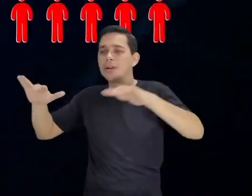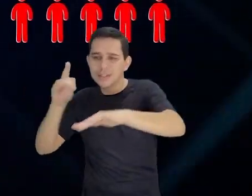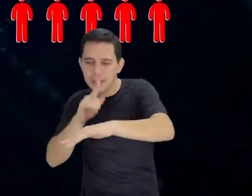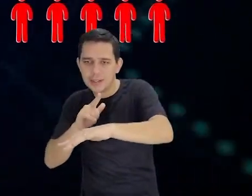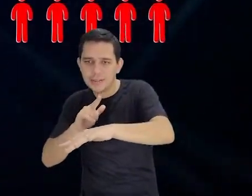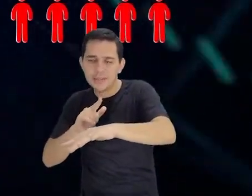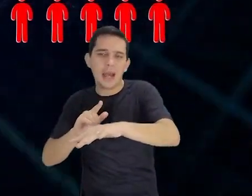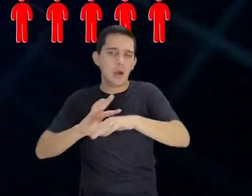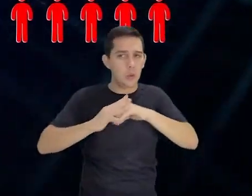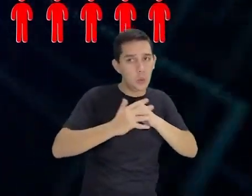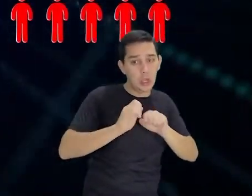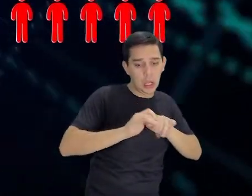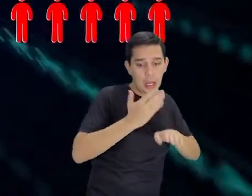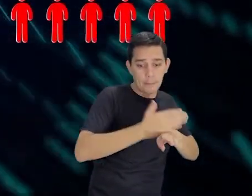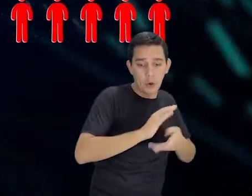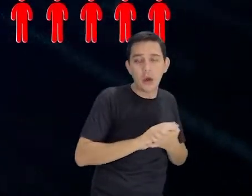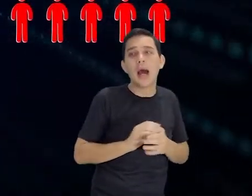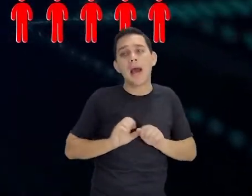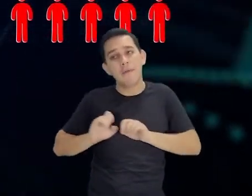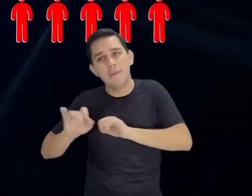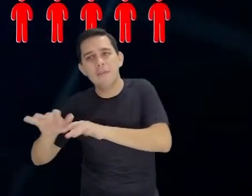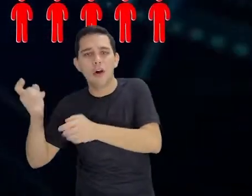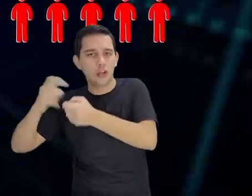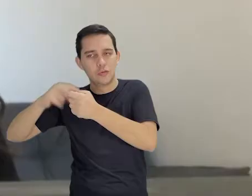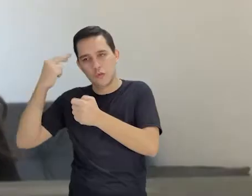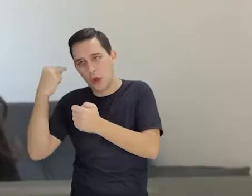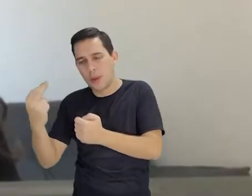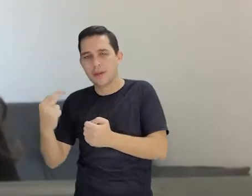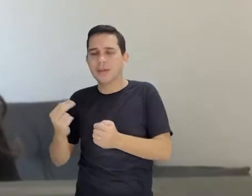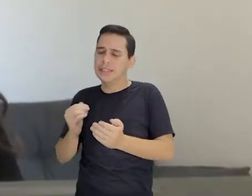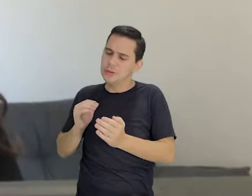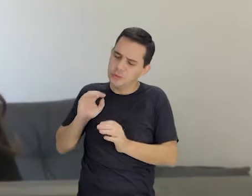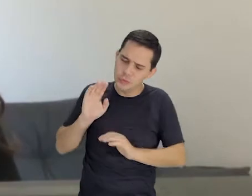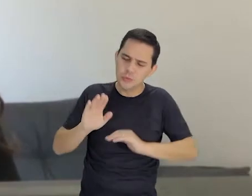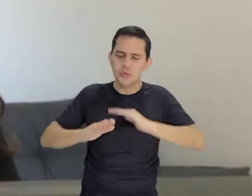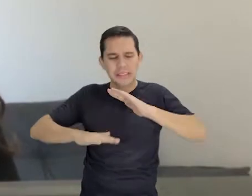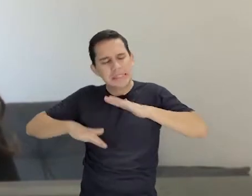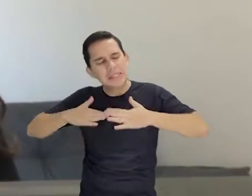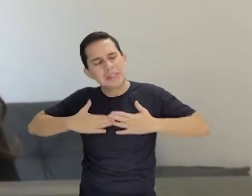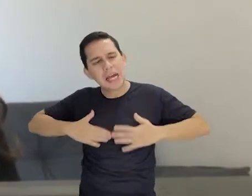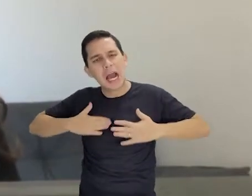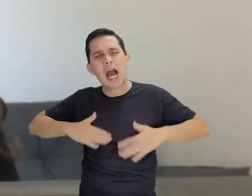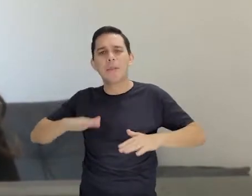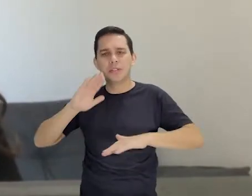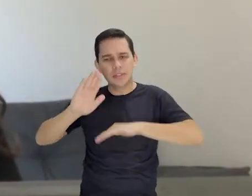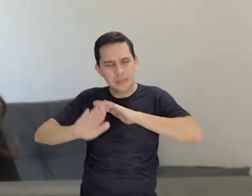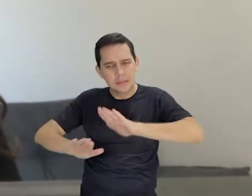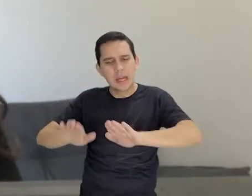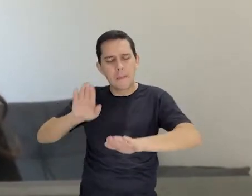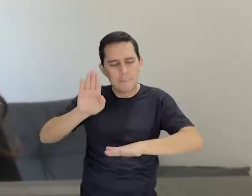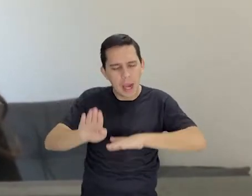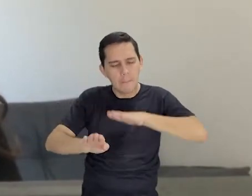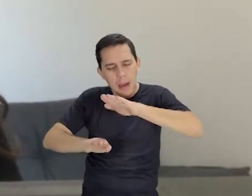Então é tudo bem lento, tudo bem devagar, com bastante segurança, adotando procedimentos